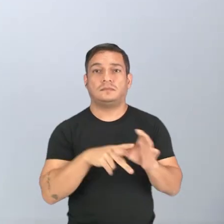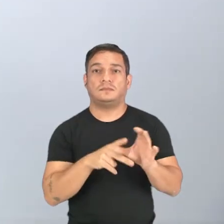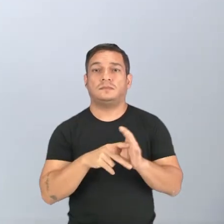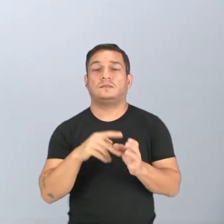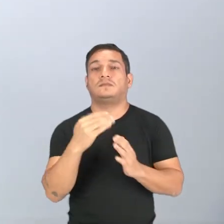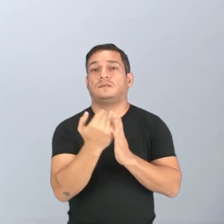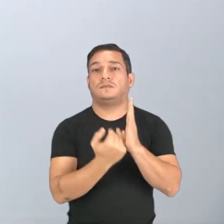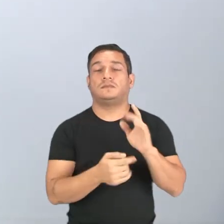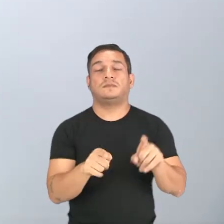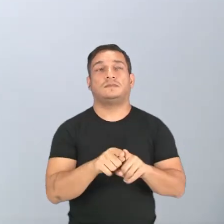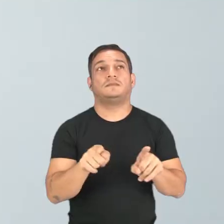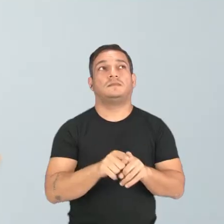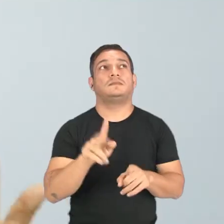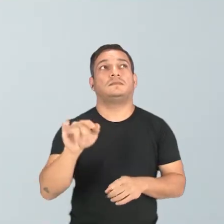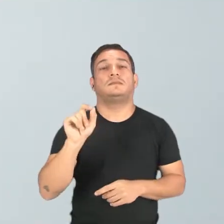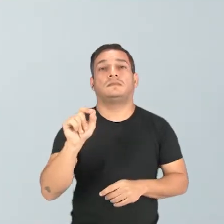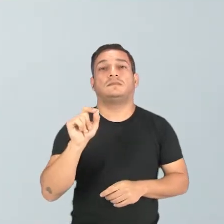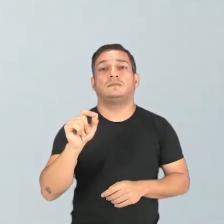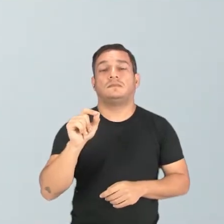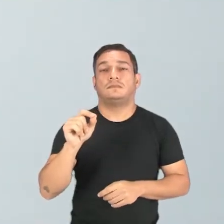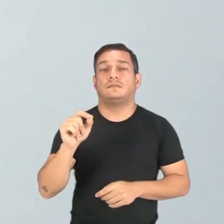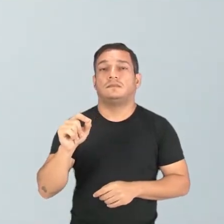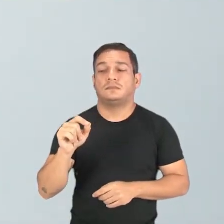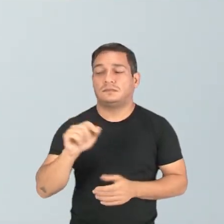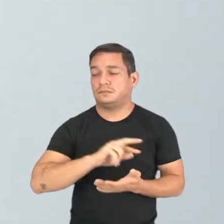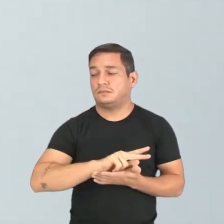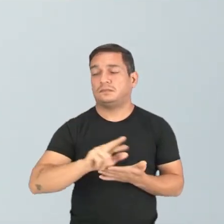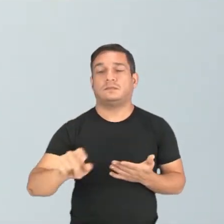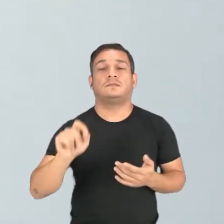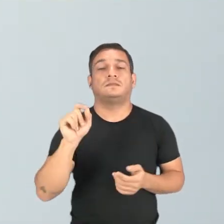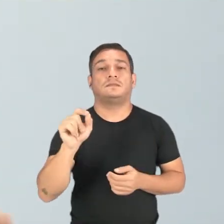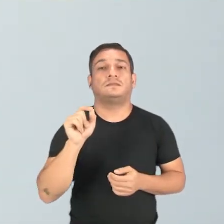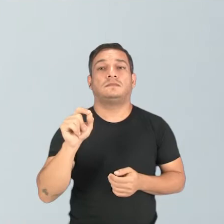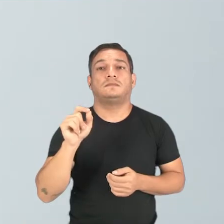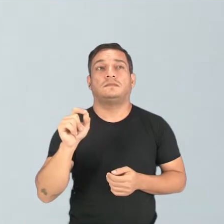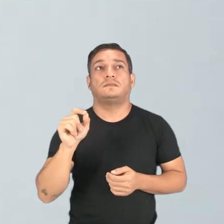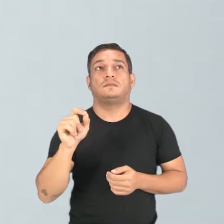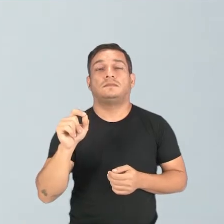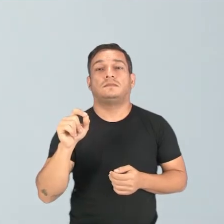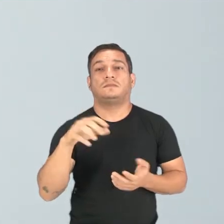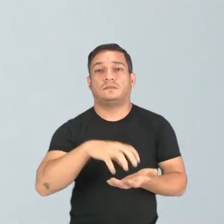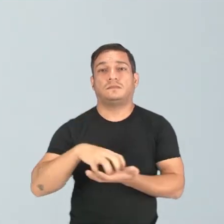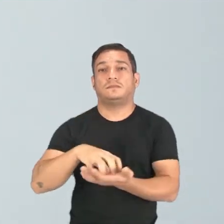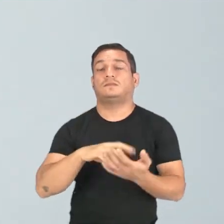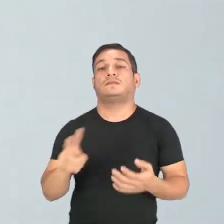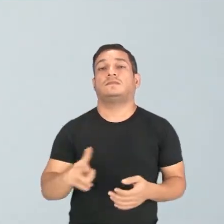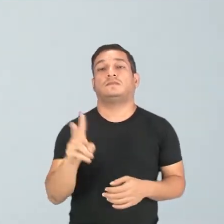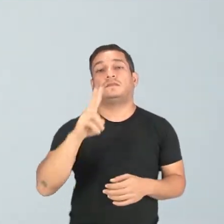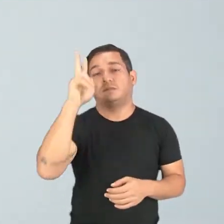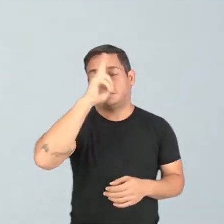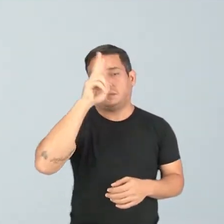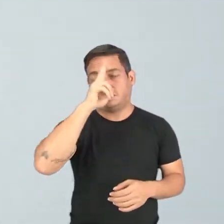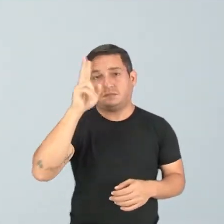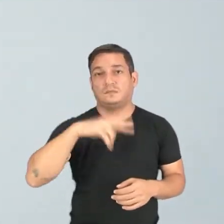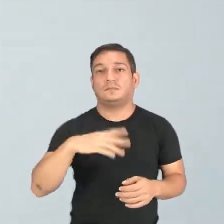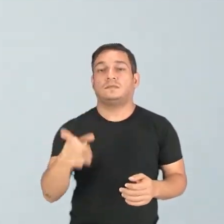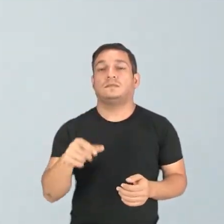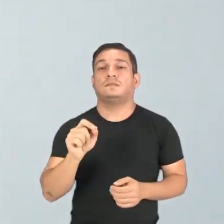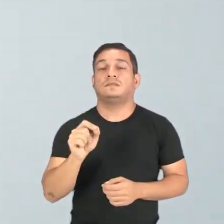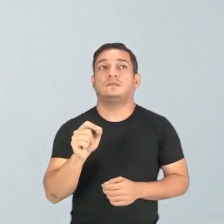né? Vai também fundar diversos órgãos de valorização da história e do